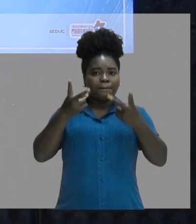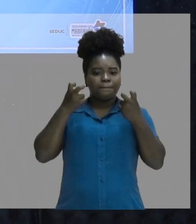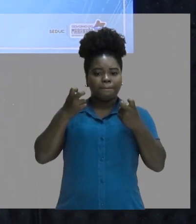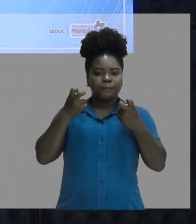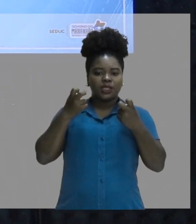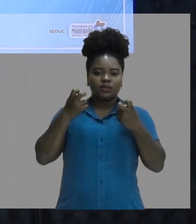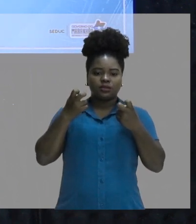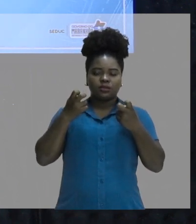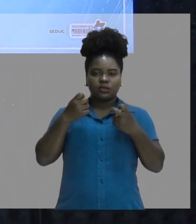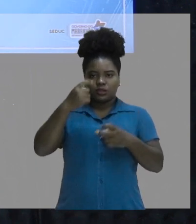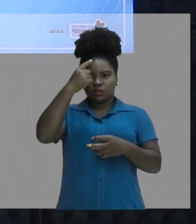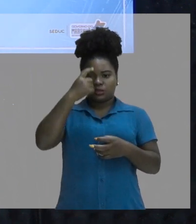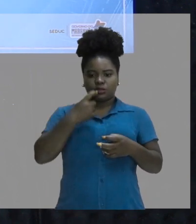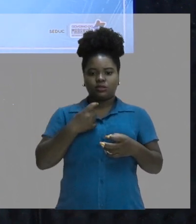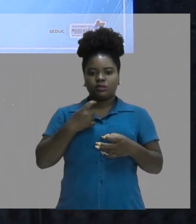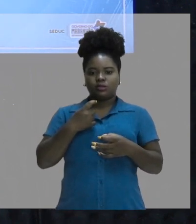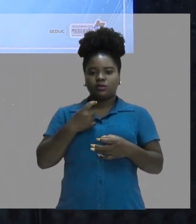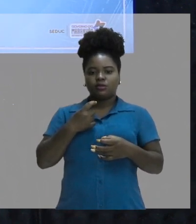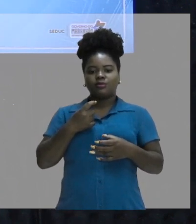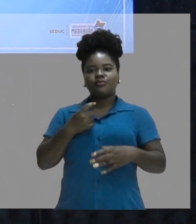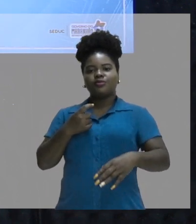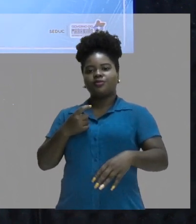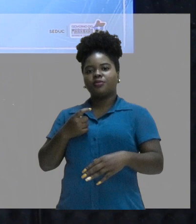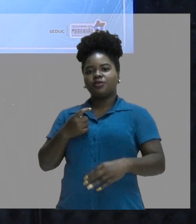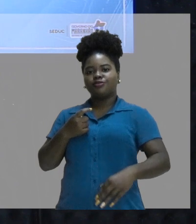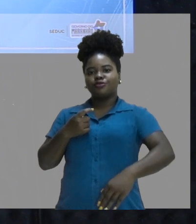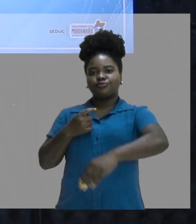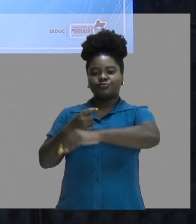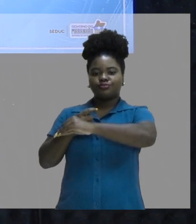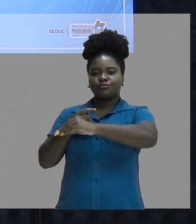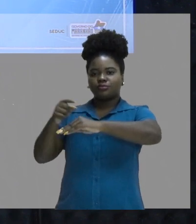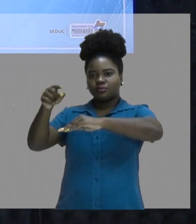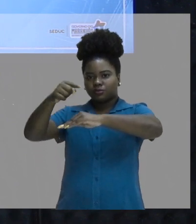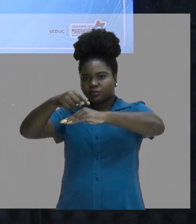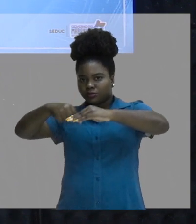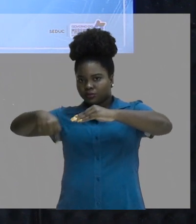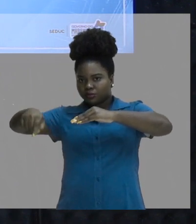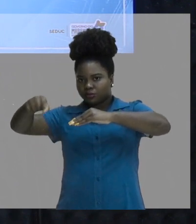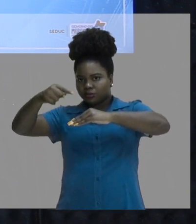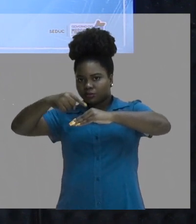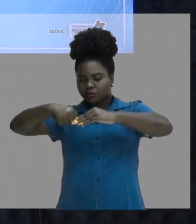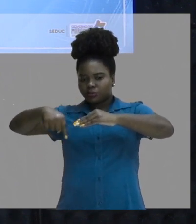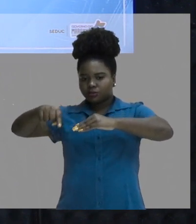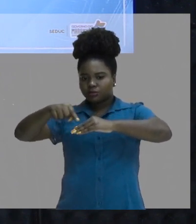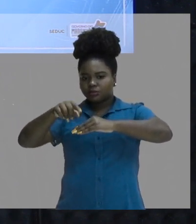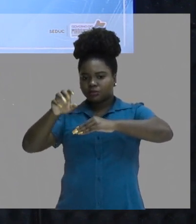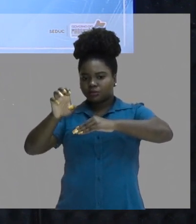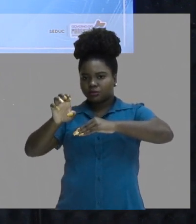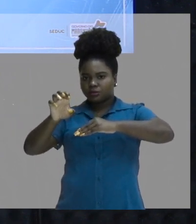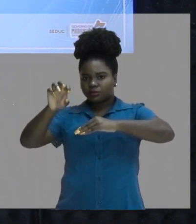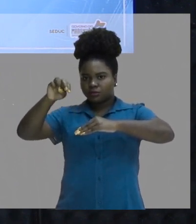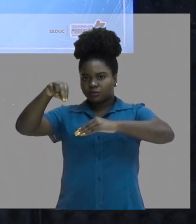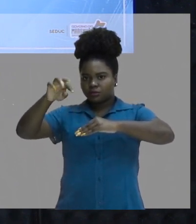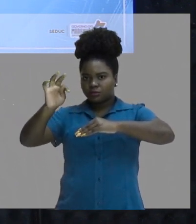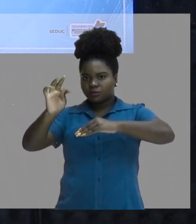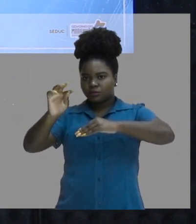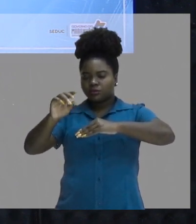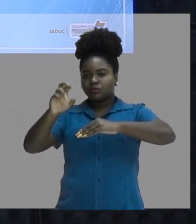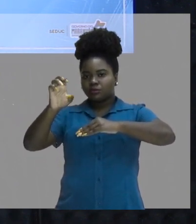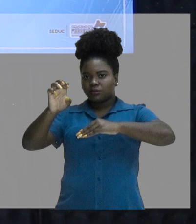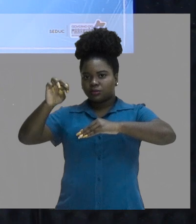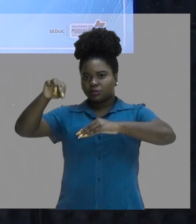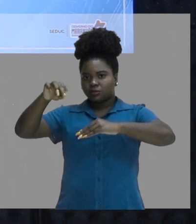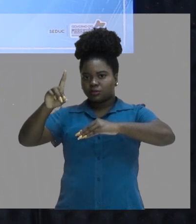estrutura menorzinha. Ela envolve cada fibra muscular, cada célula muscular é envolvida pelo endomício. O endo vem de dentro,